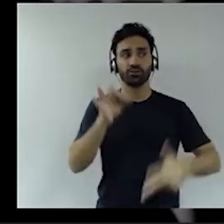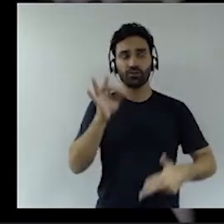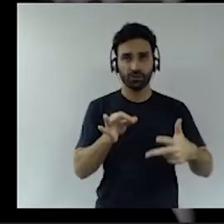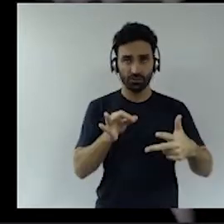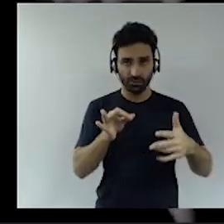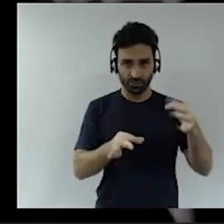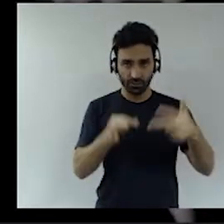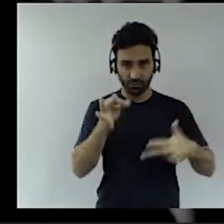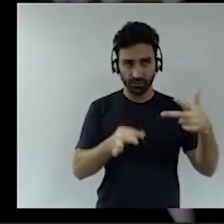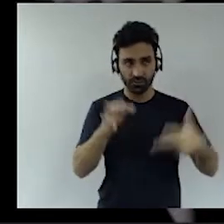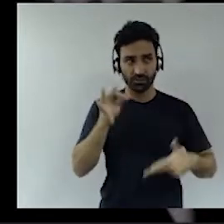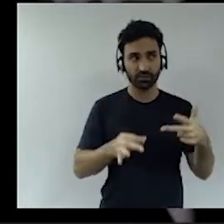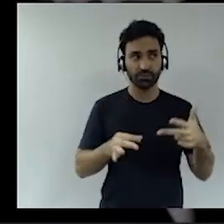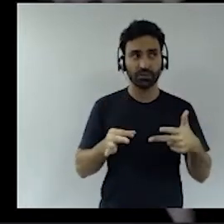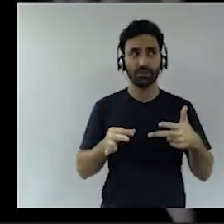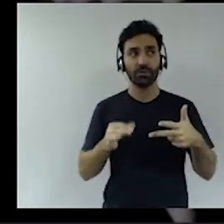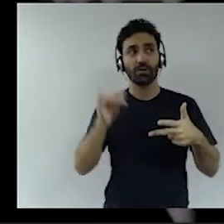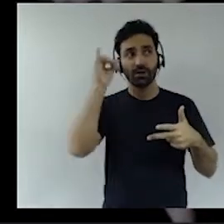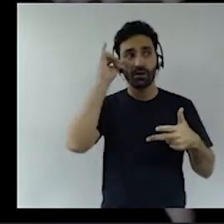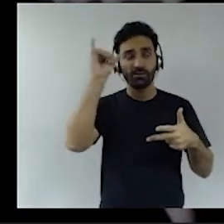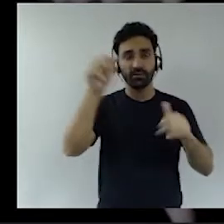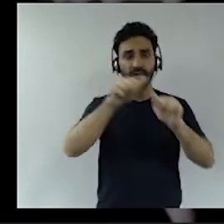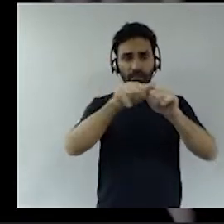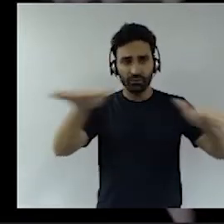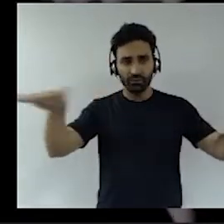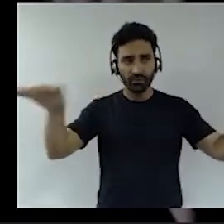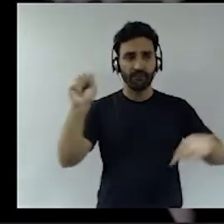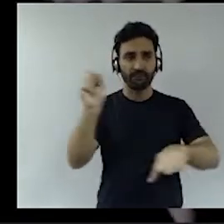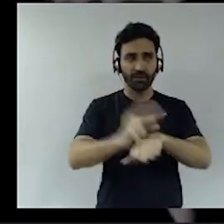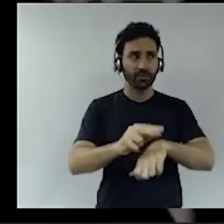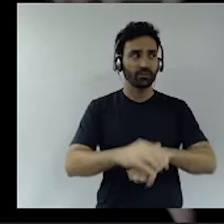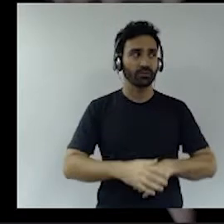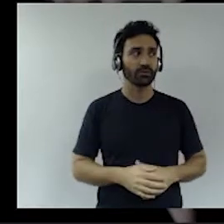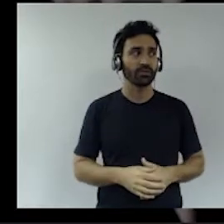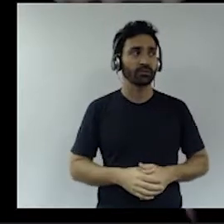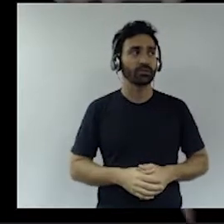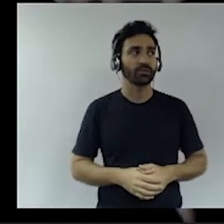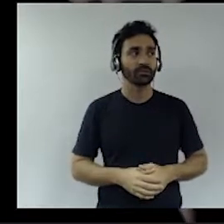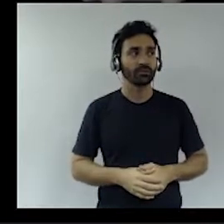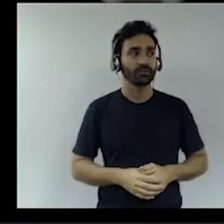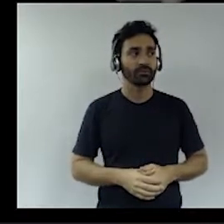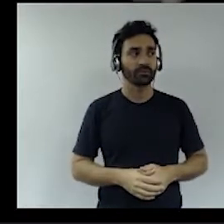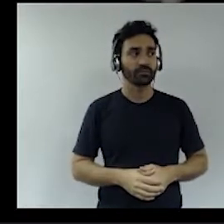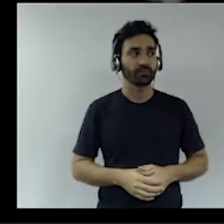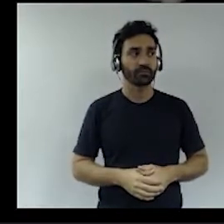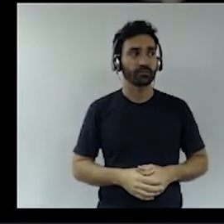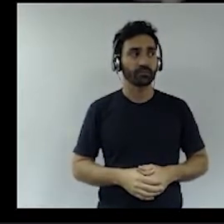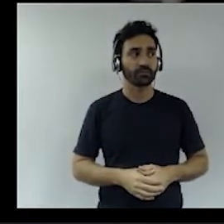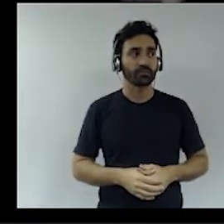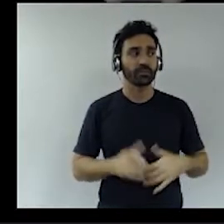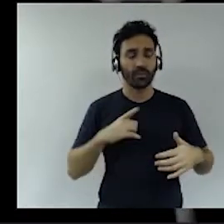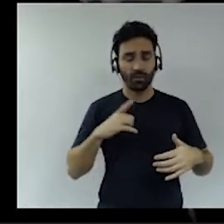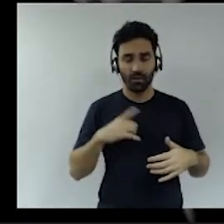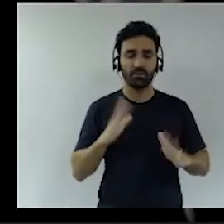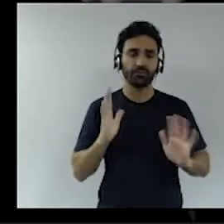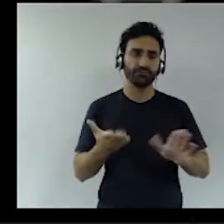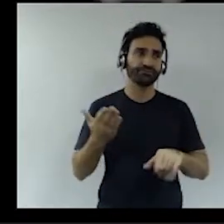Desencarceramento e ajuste de procedimentos para evitar propagação do vírus. Procedimentos que vinha desde da